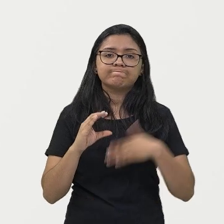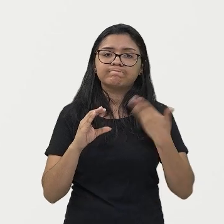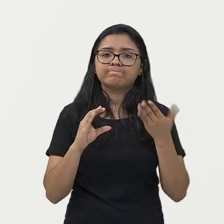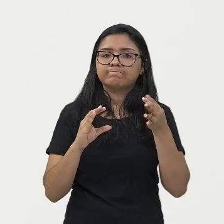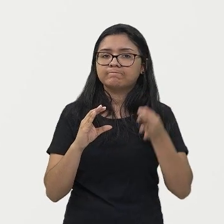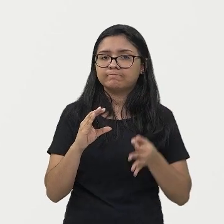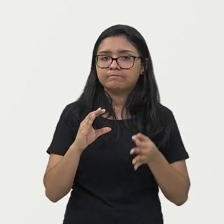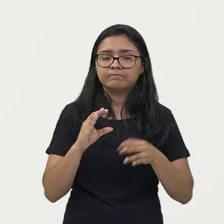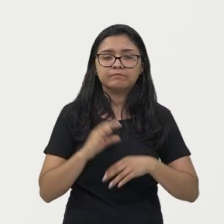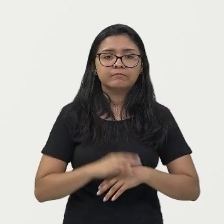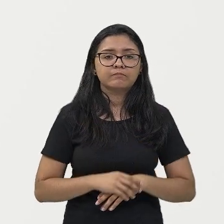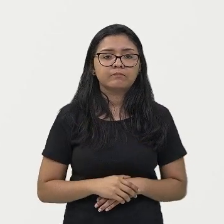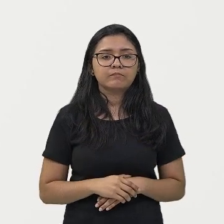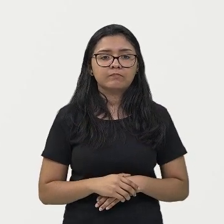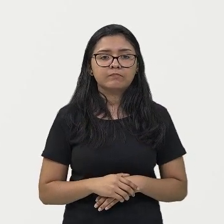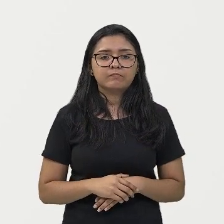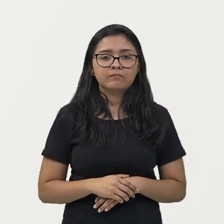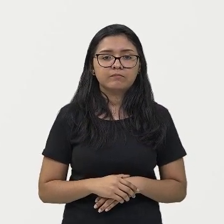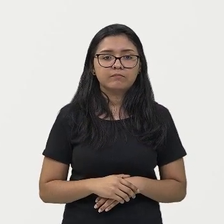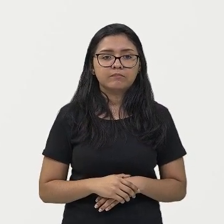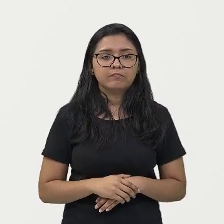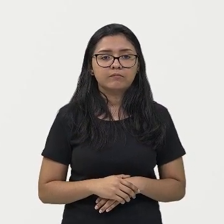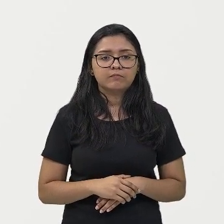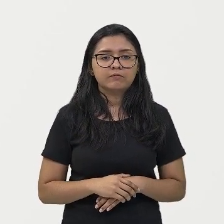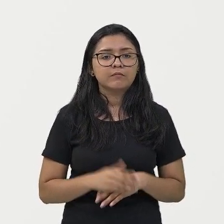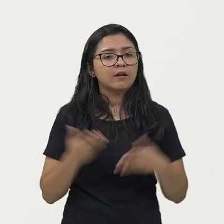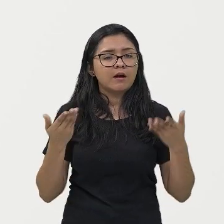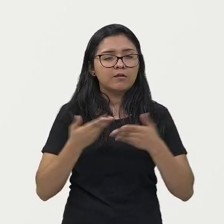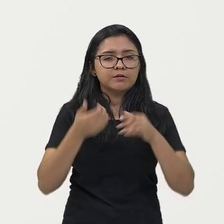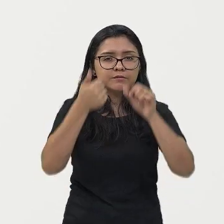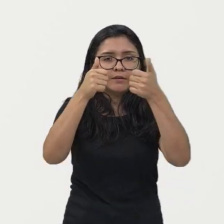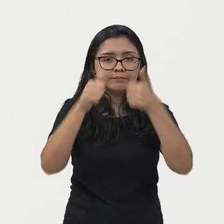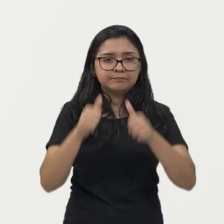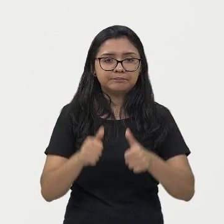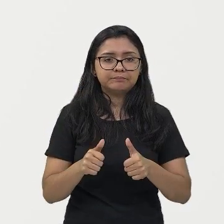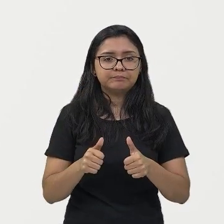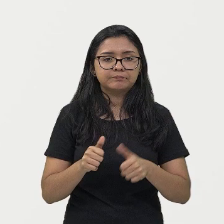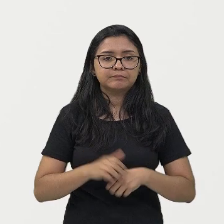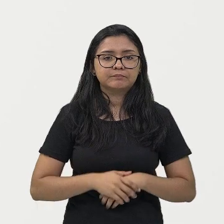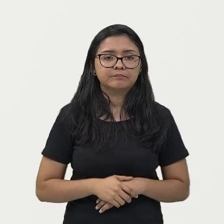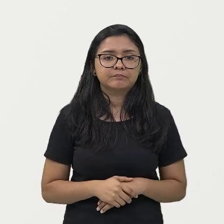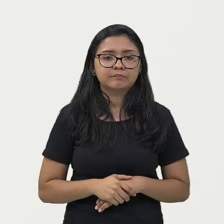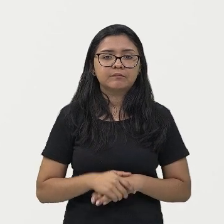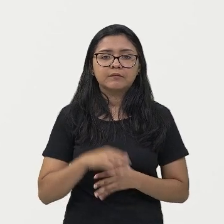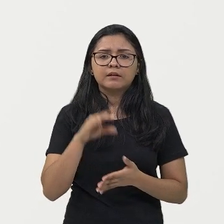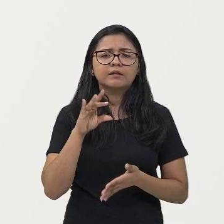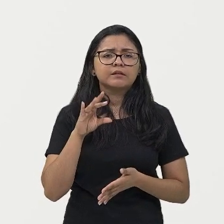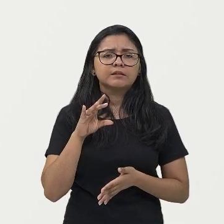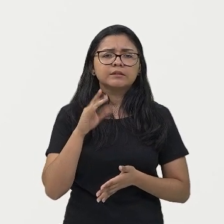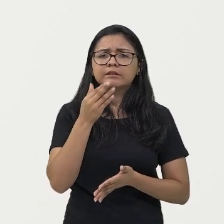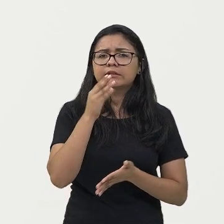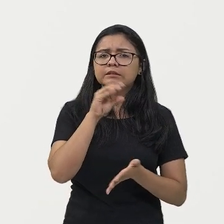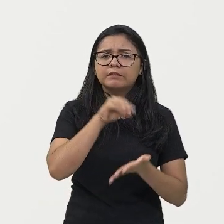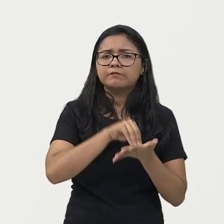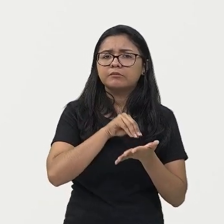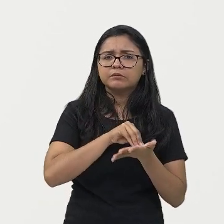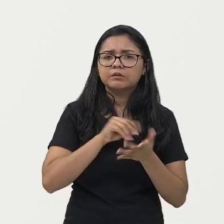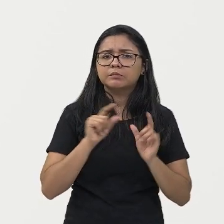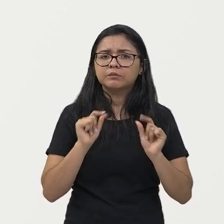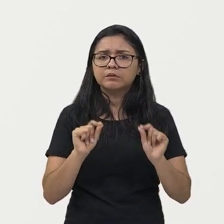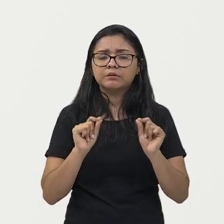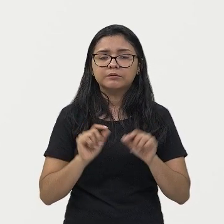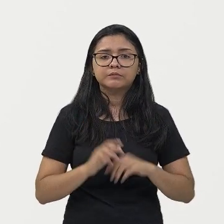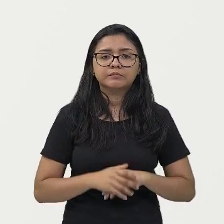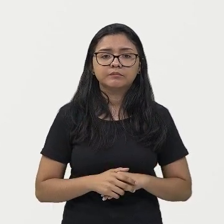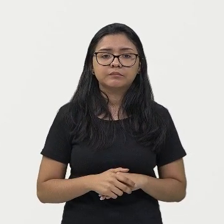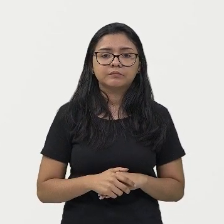tá bom? E aí a gente vai analisar, né? Então, tá faltando agora,